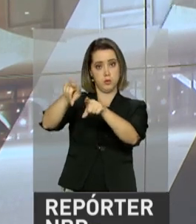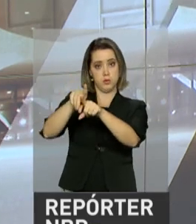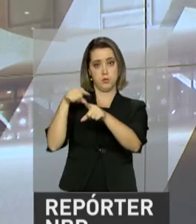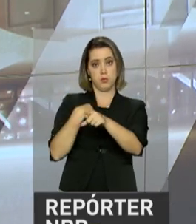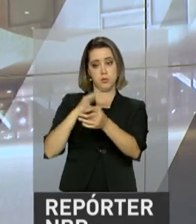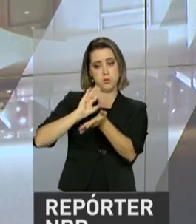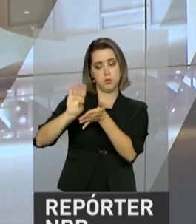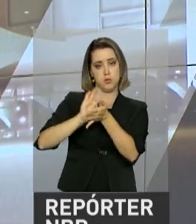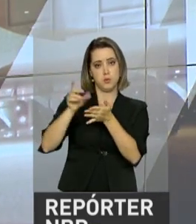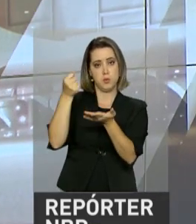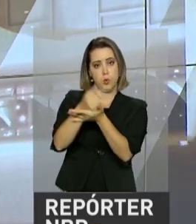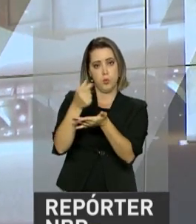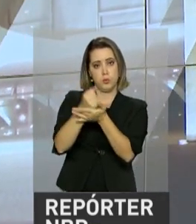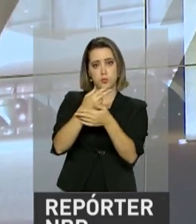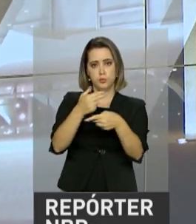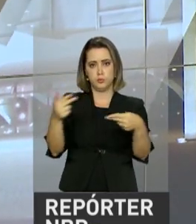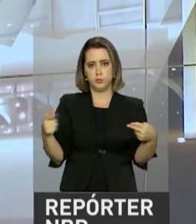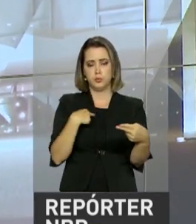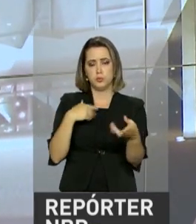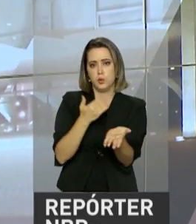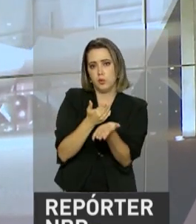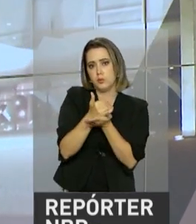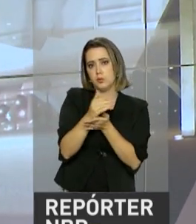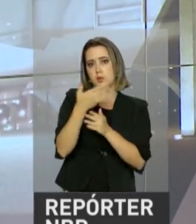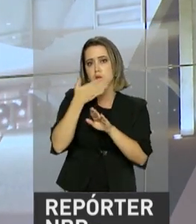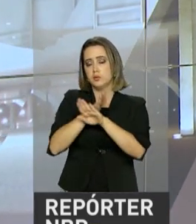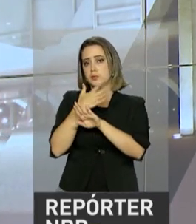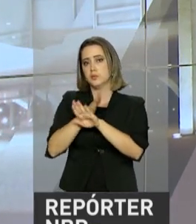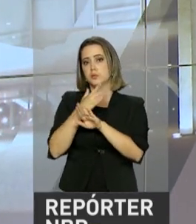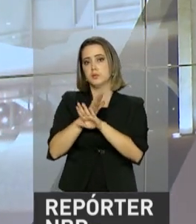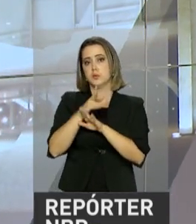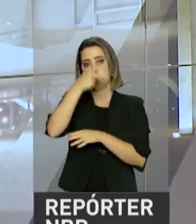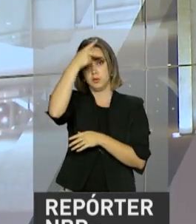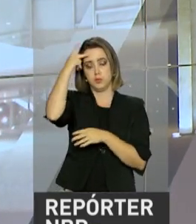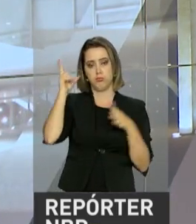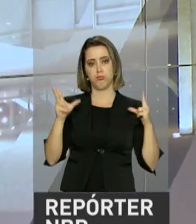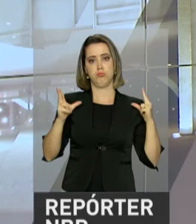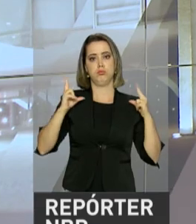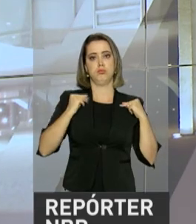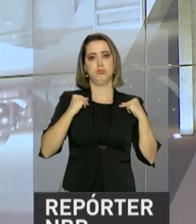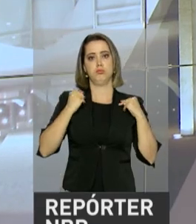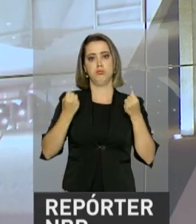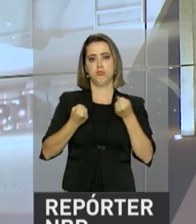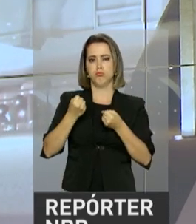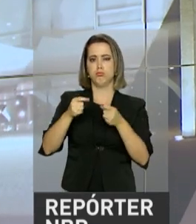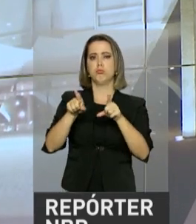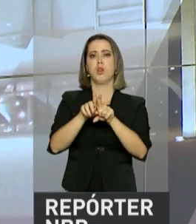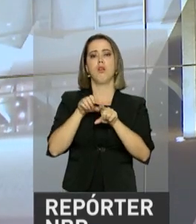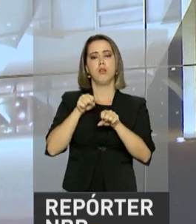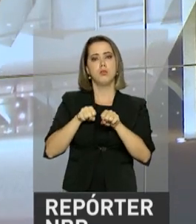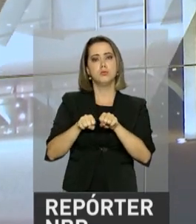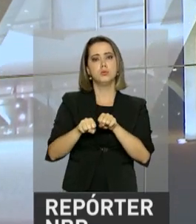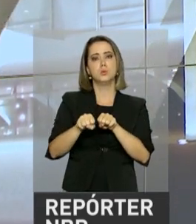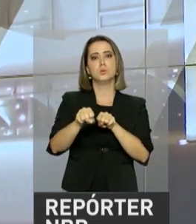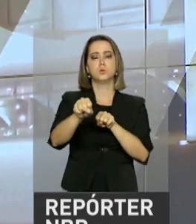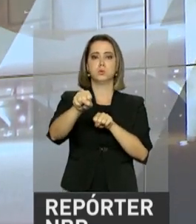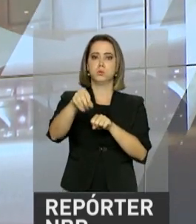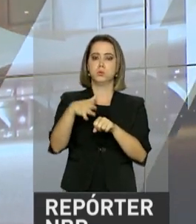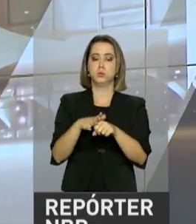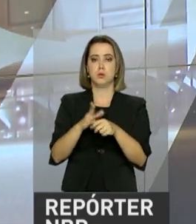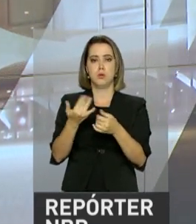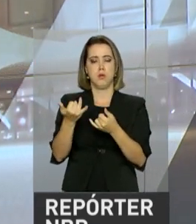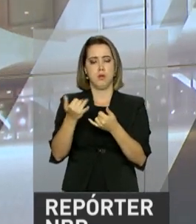com a aquisição da logística inicial, do treinamento dos pilotos e das equipes de solo, além de simuladores de voo e